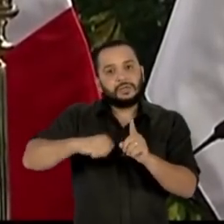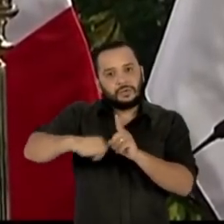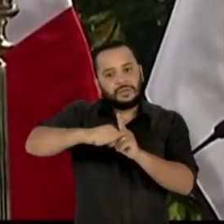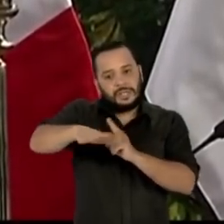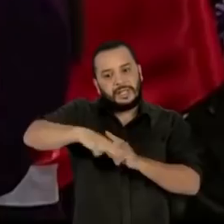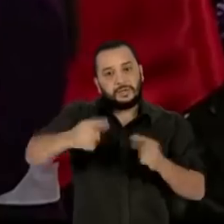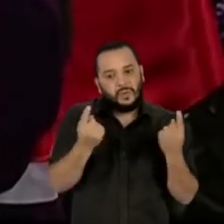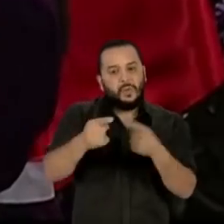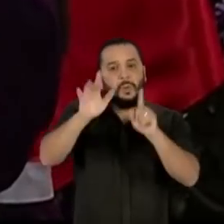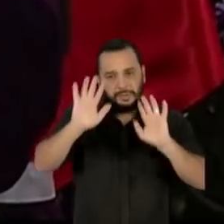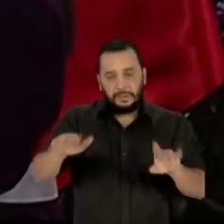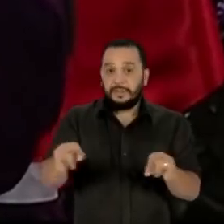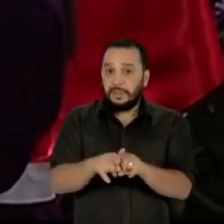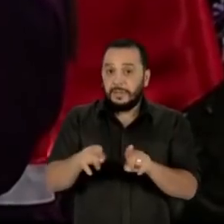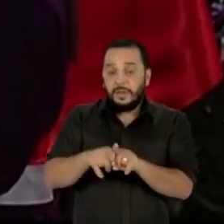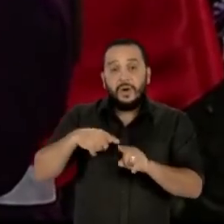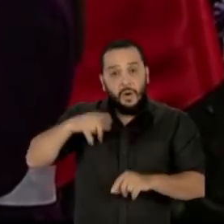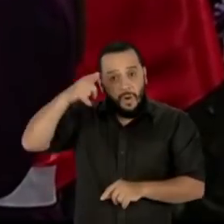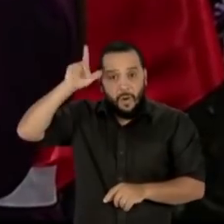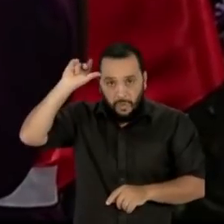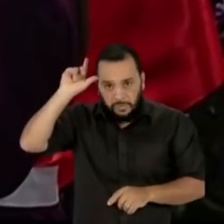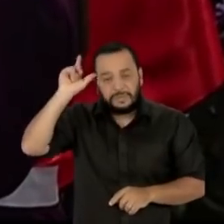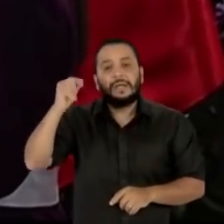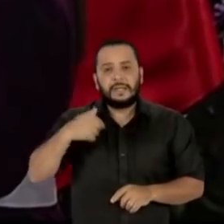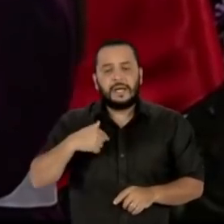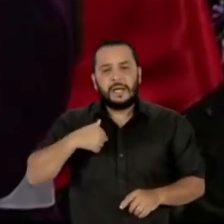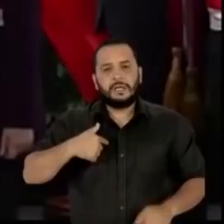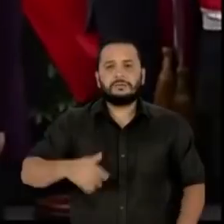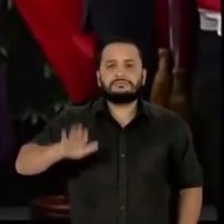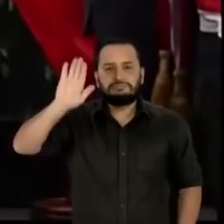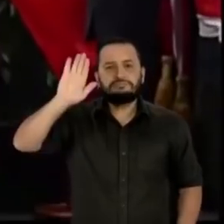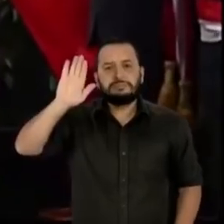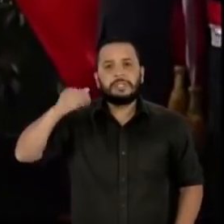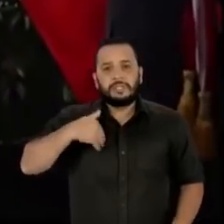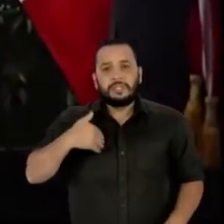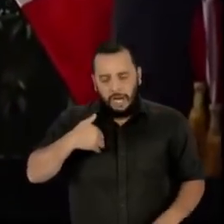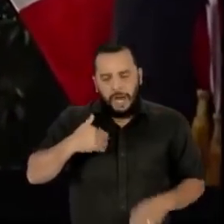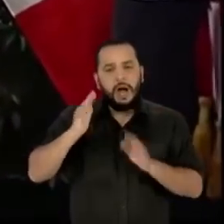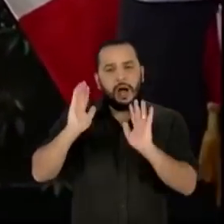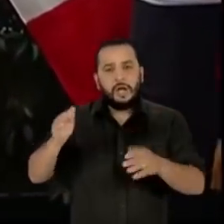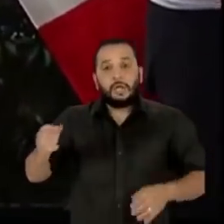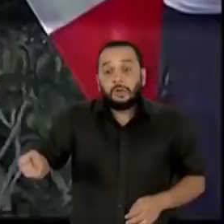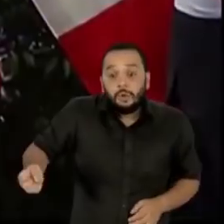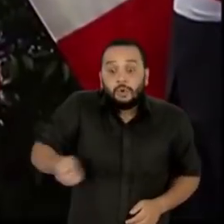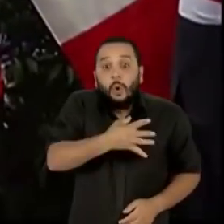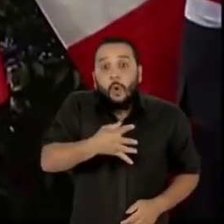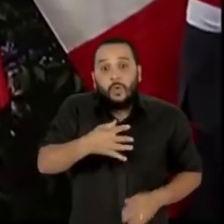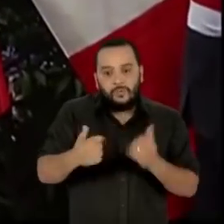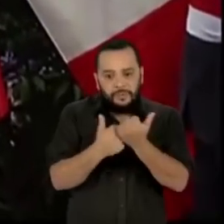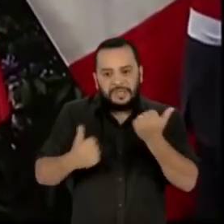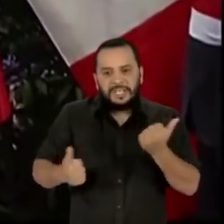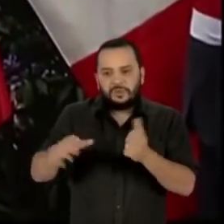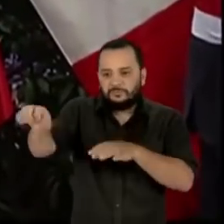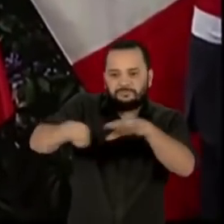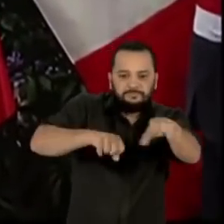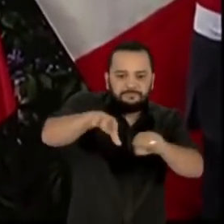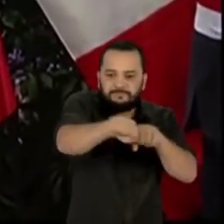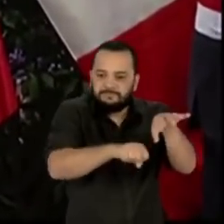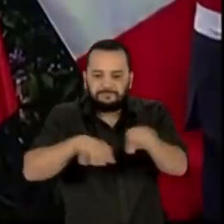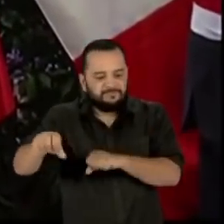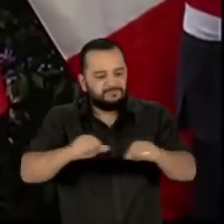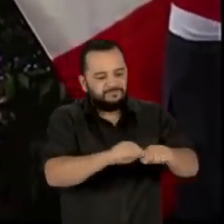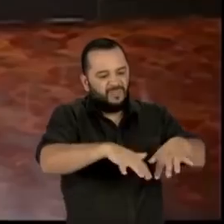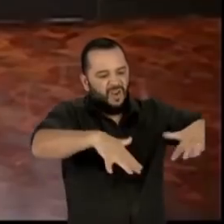atividade pública como presidente descarga apresentou e deu posse aos 19 ministros de seu gabinete ele também